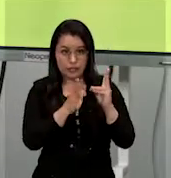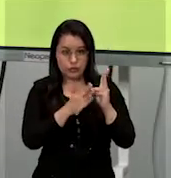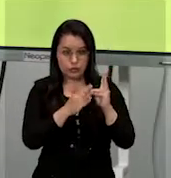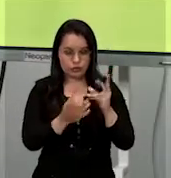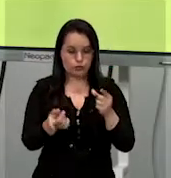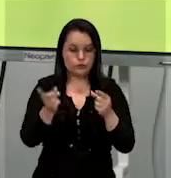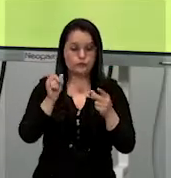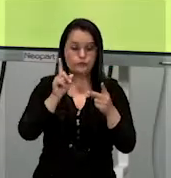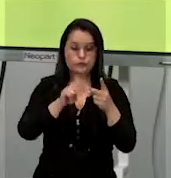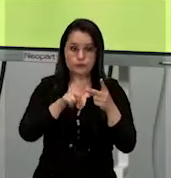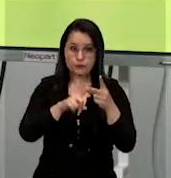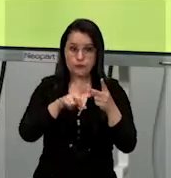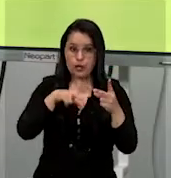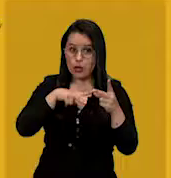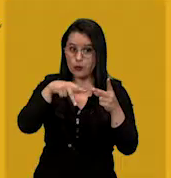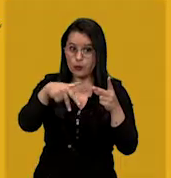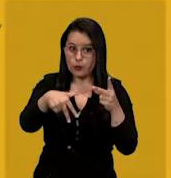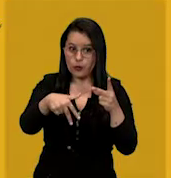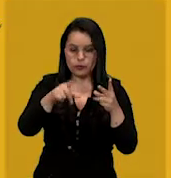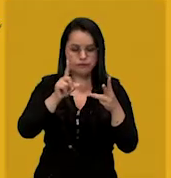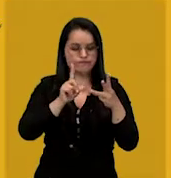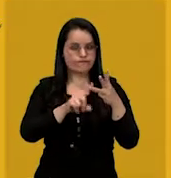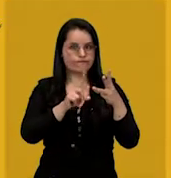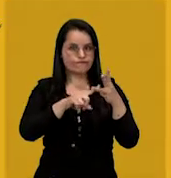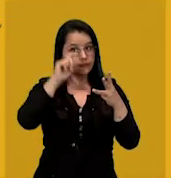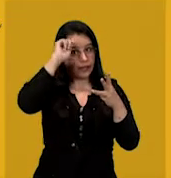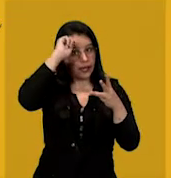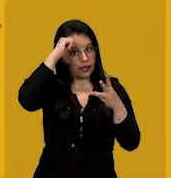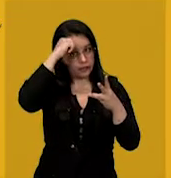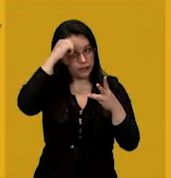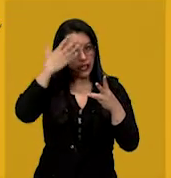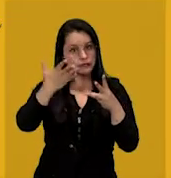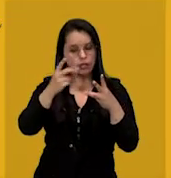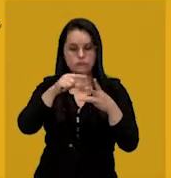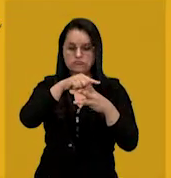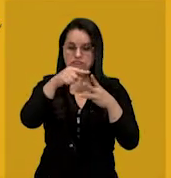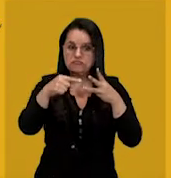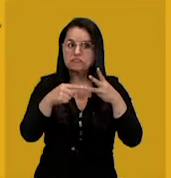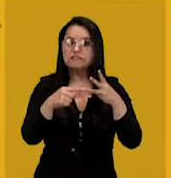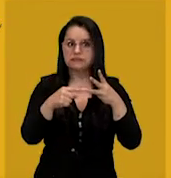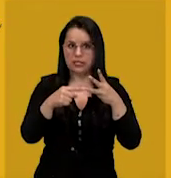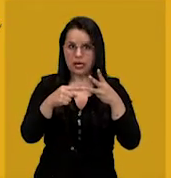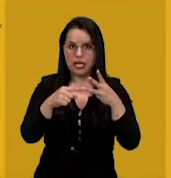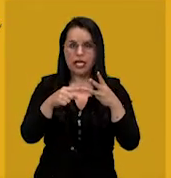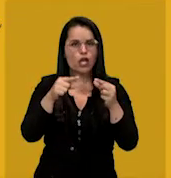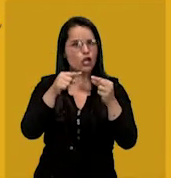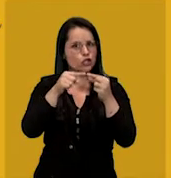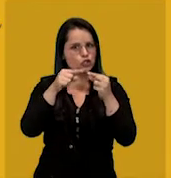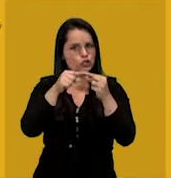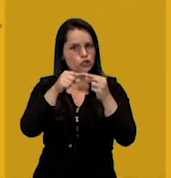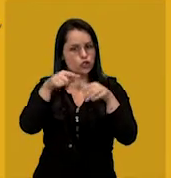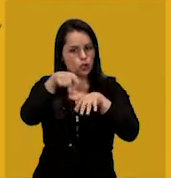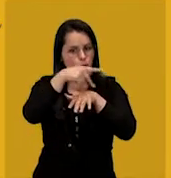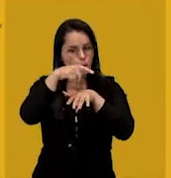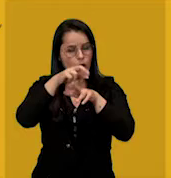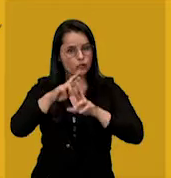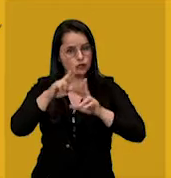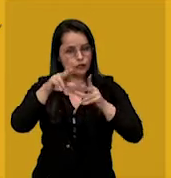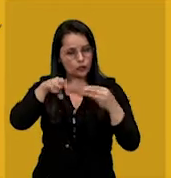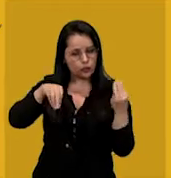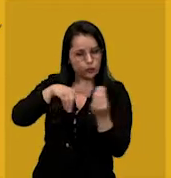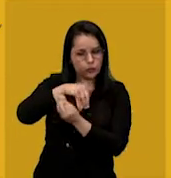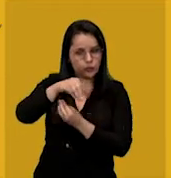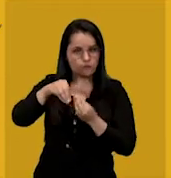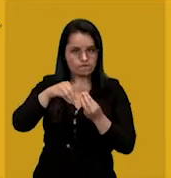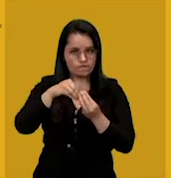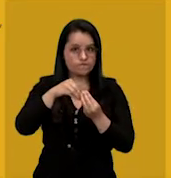africanos. Bem, a população miscigenada de 3 etnias, como eu disse para vocês, portugueses, indígenas